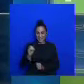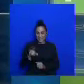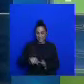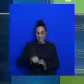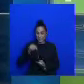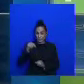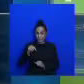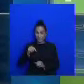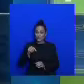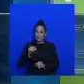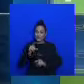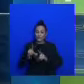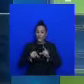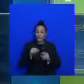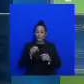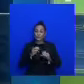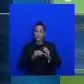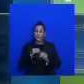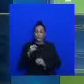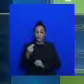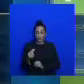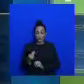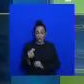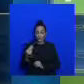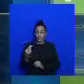foram as dezenas sorteadas no concurso